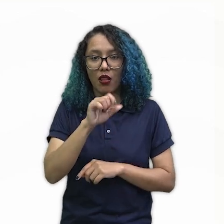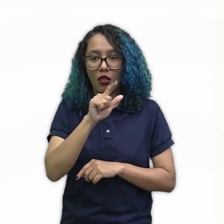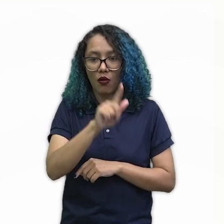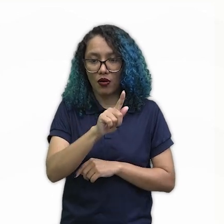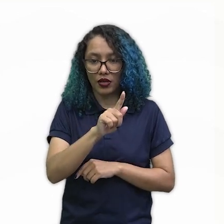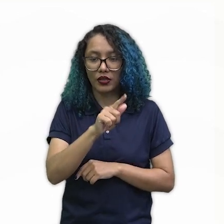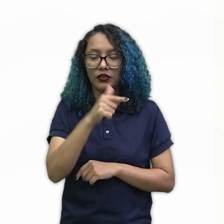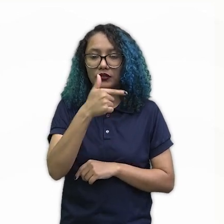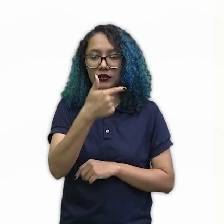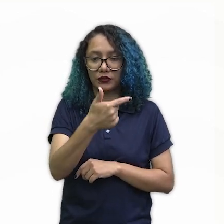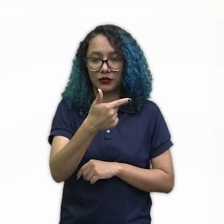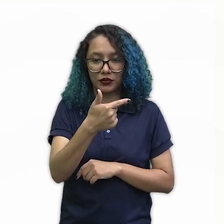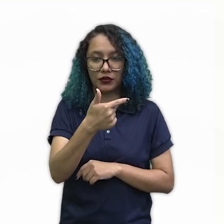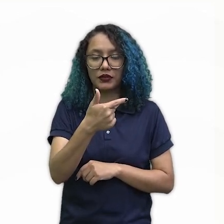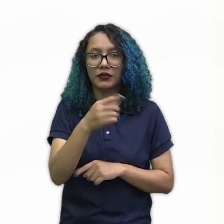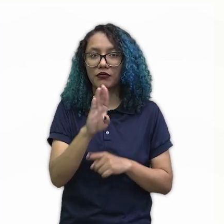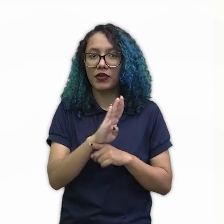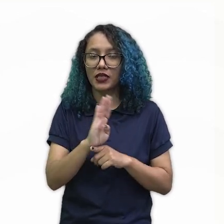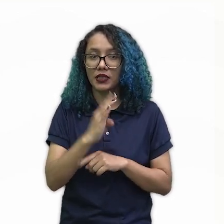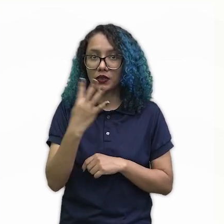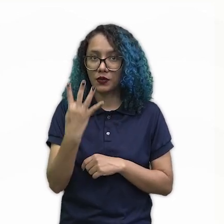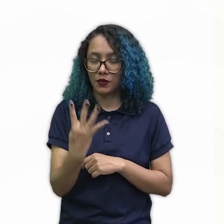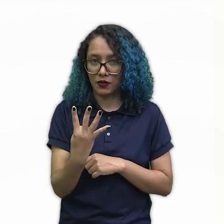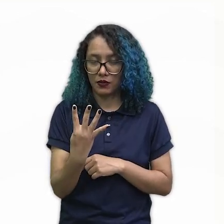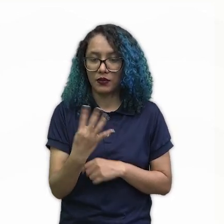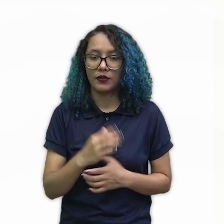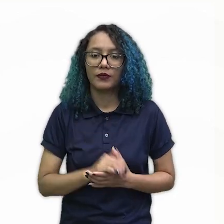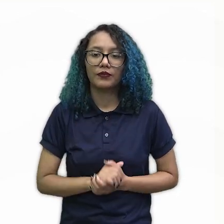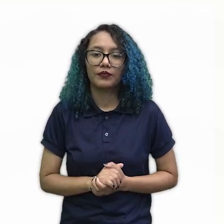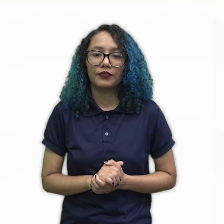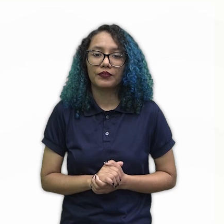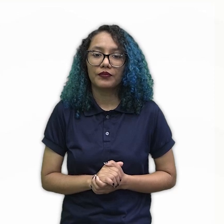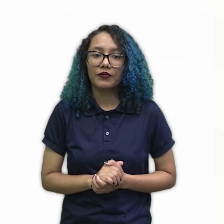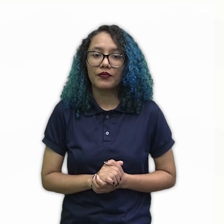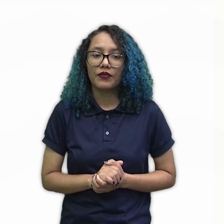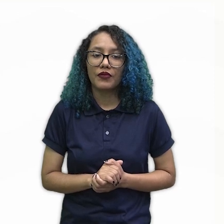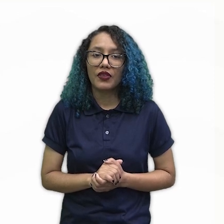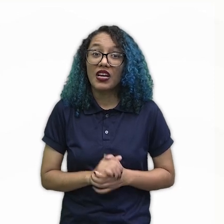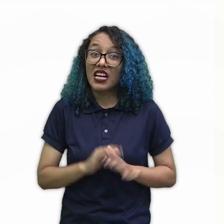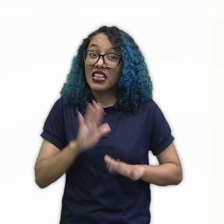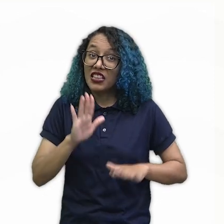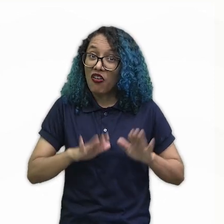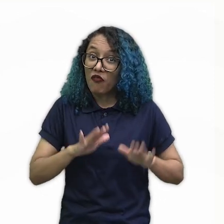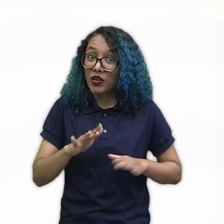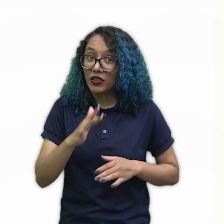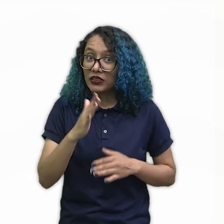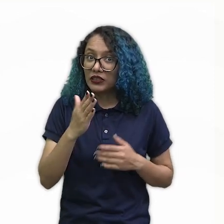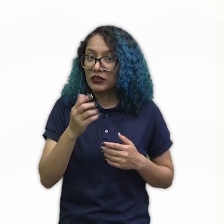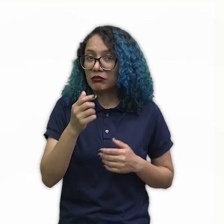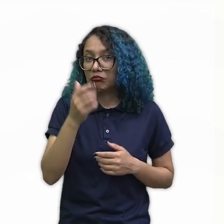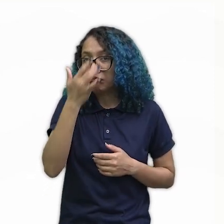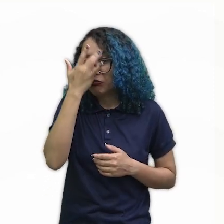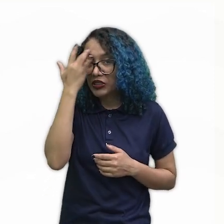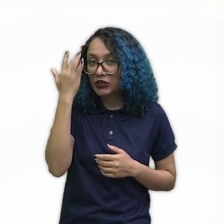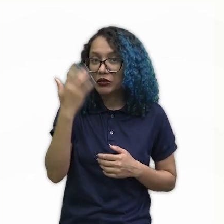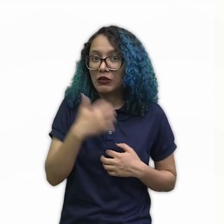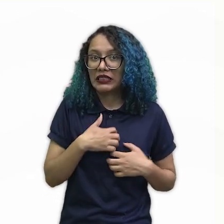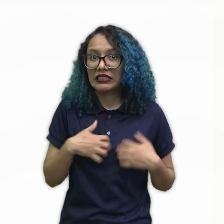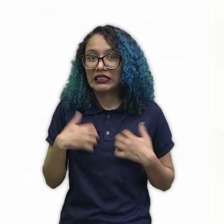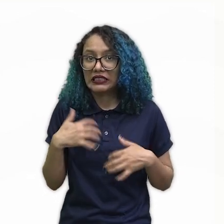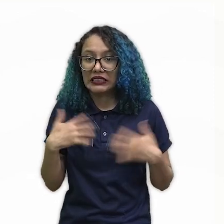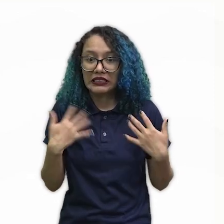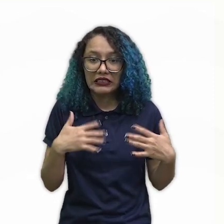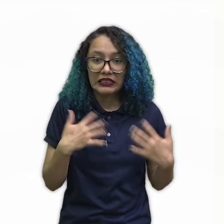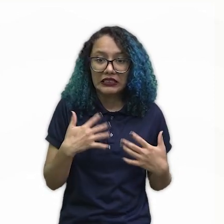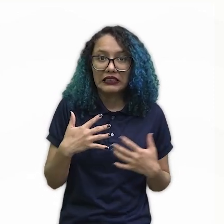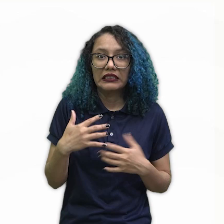log de 2 na base 4. Com certeza, alguém aí muito agoniado quis resolver